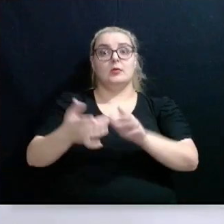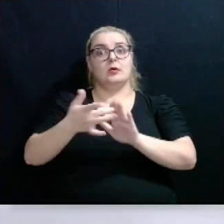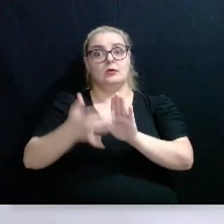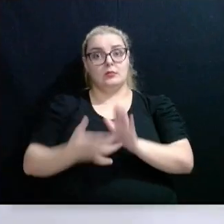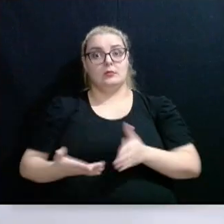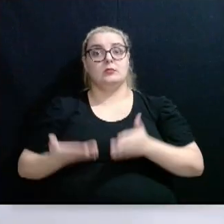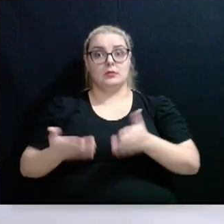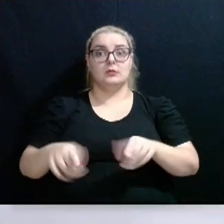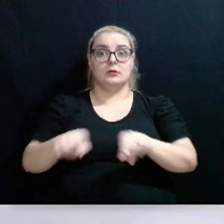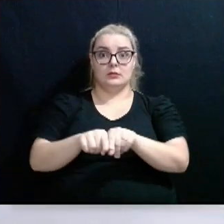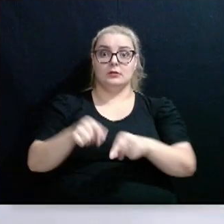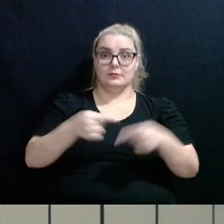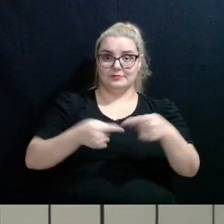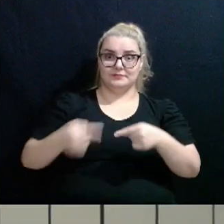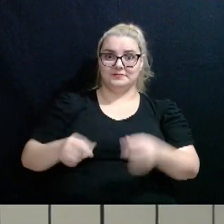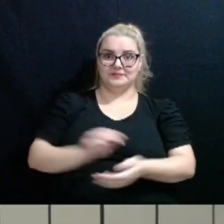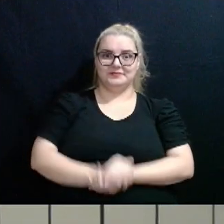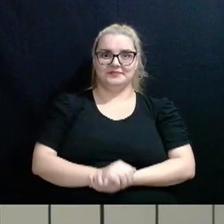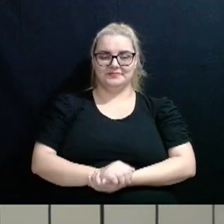discussão.